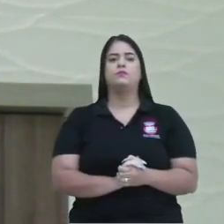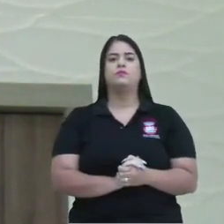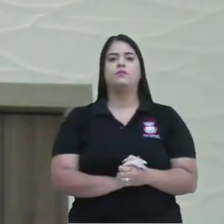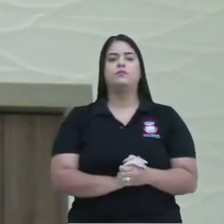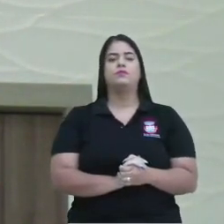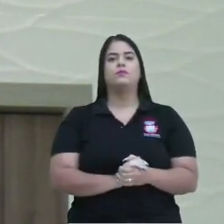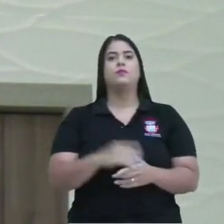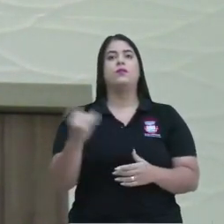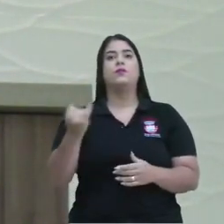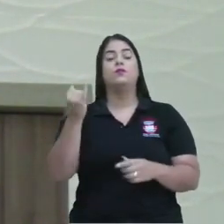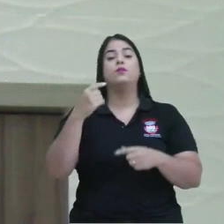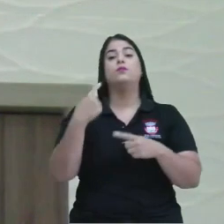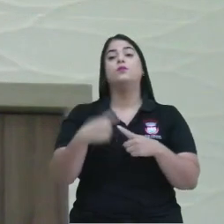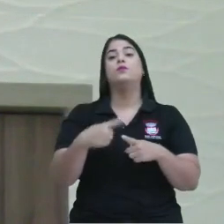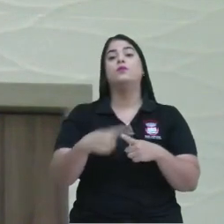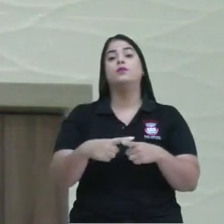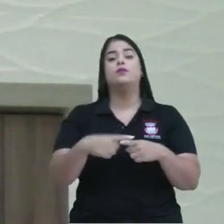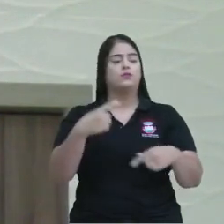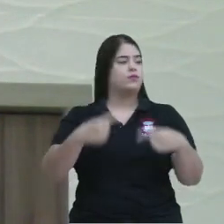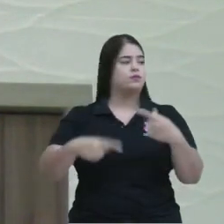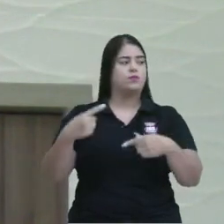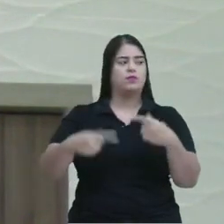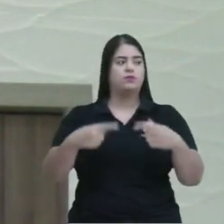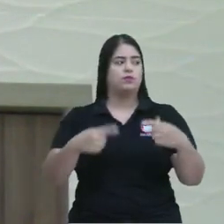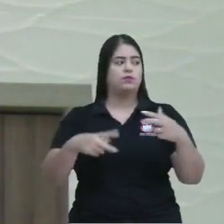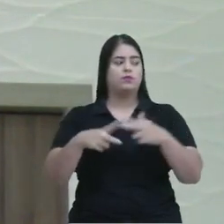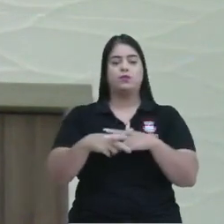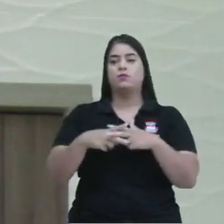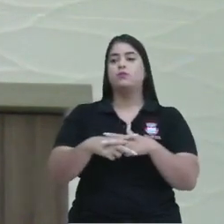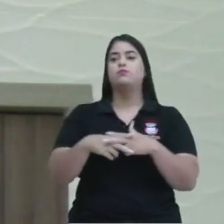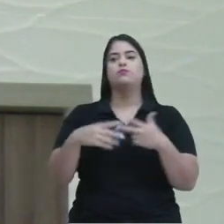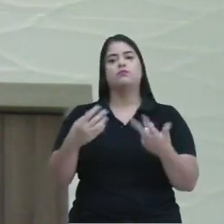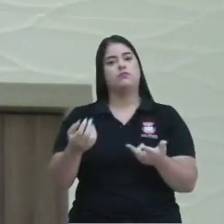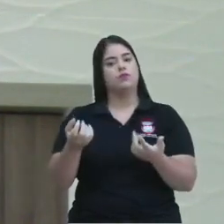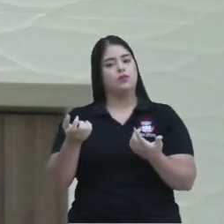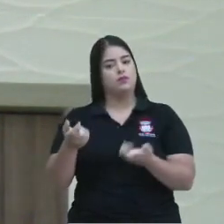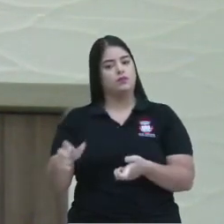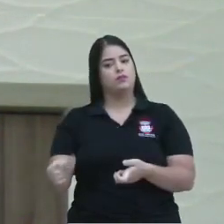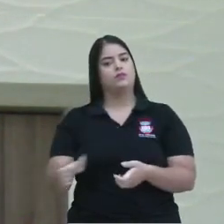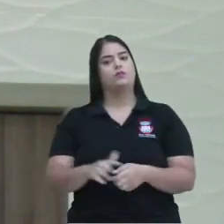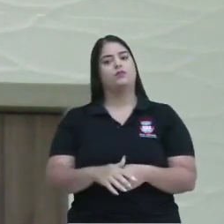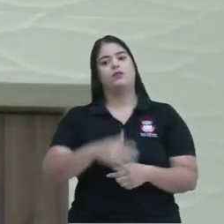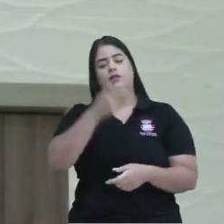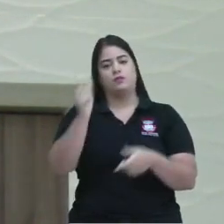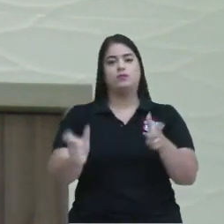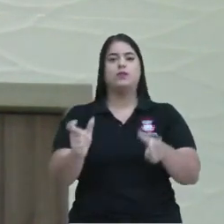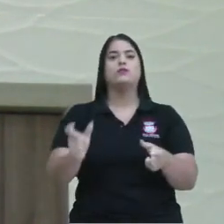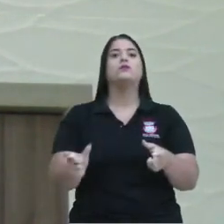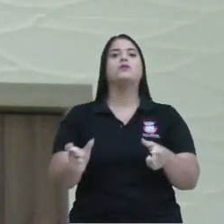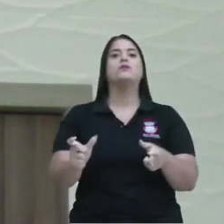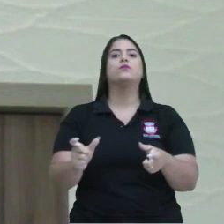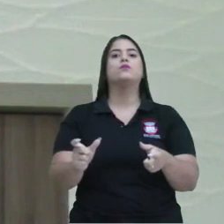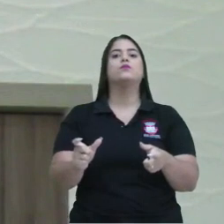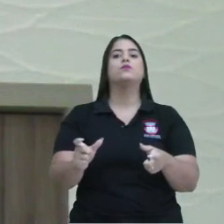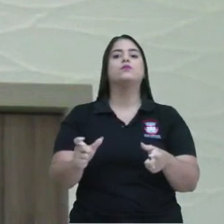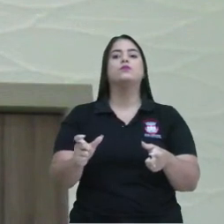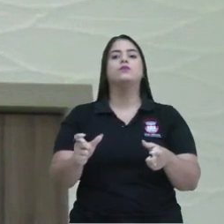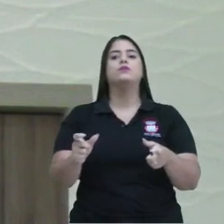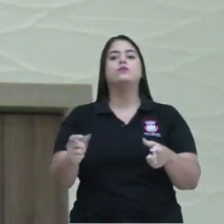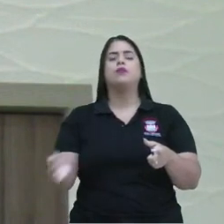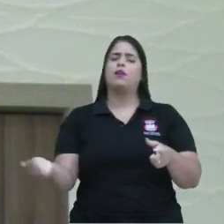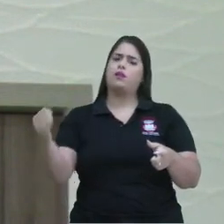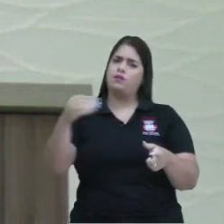muito importante para os munícipes que possam vir para essa audiência, muito importante para